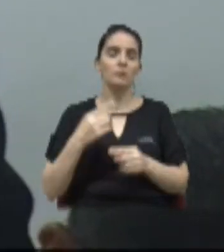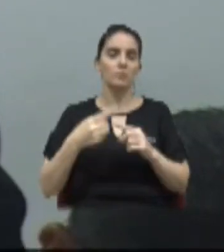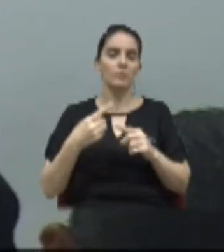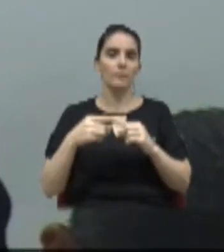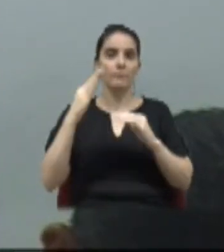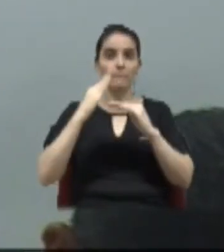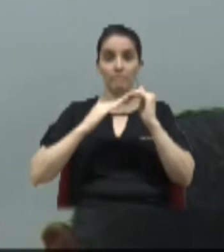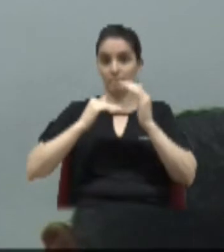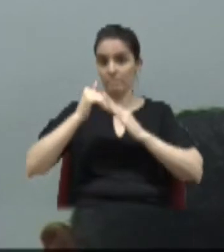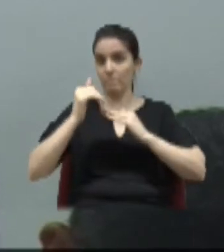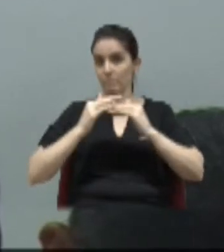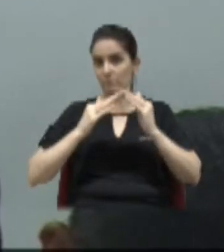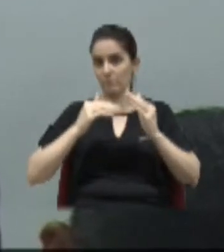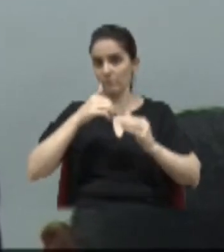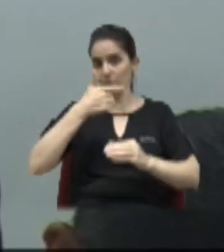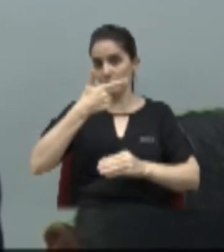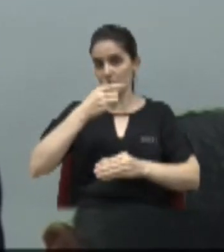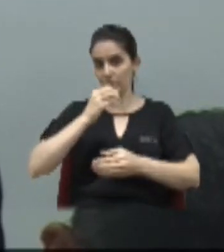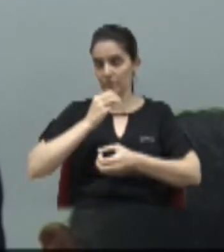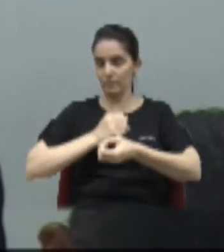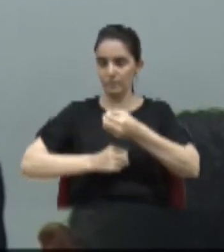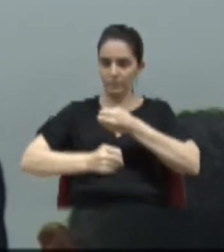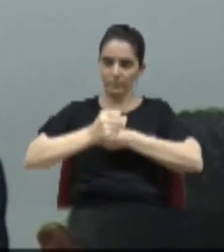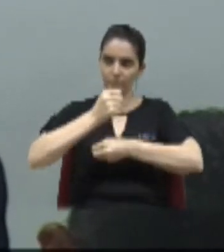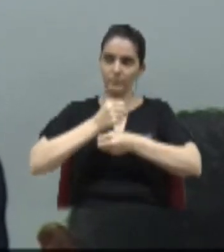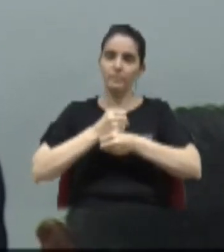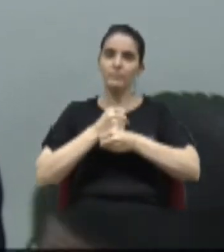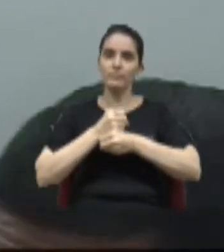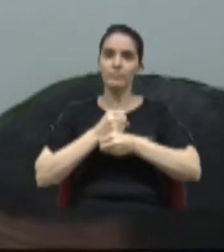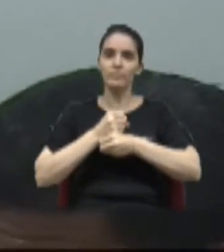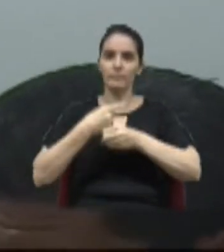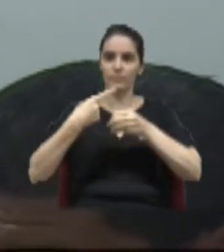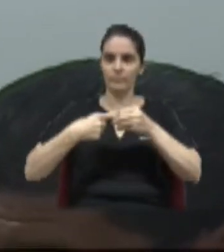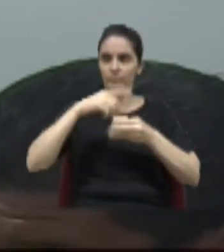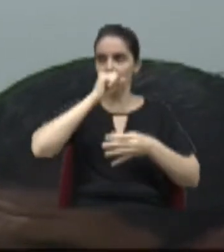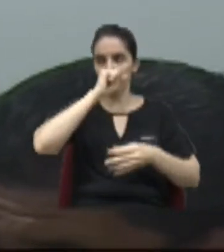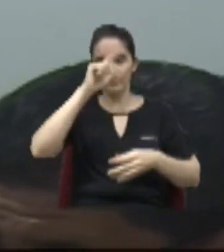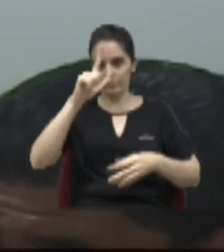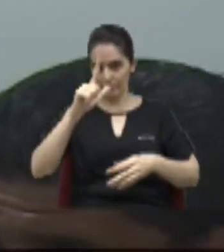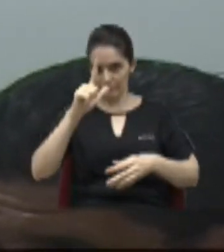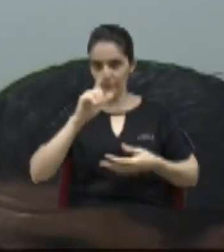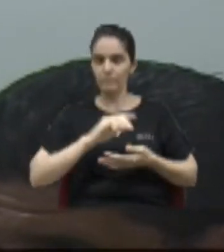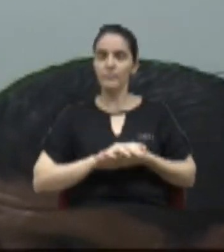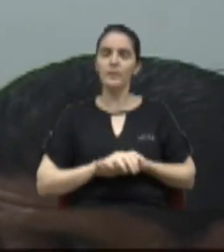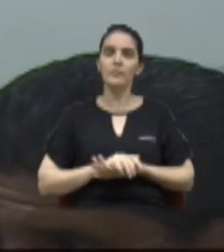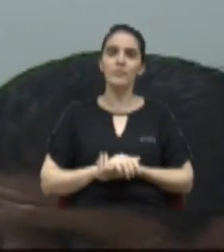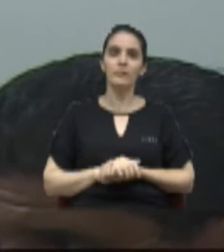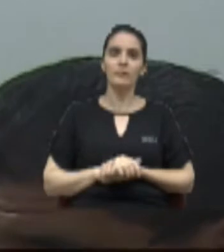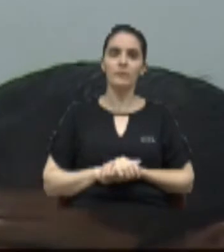anos, aqui na cidade de Limeira e fora, dentro da corporação,